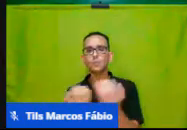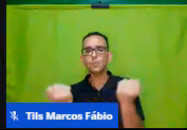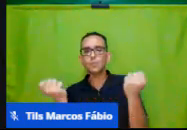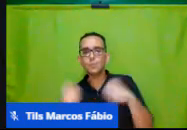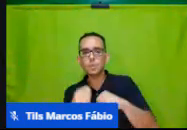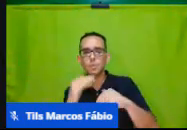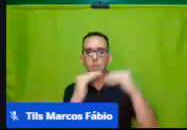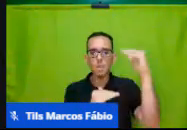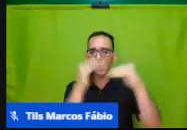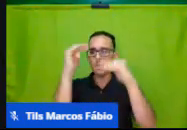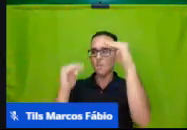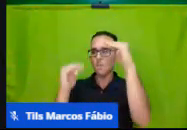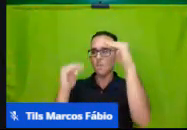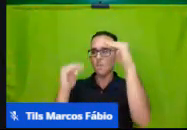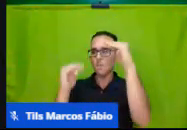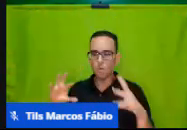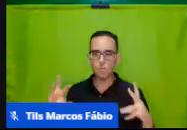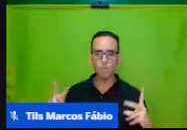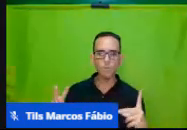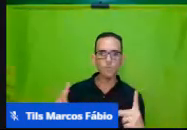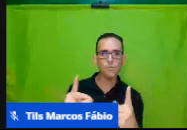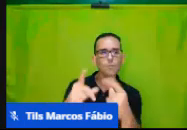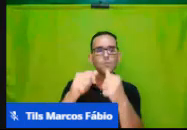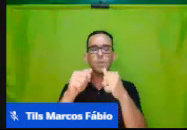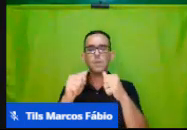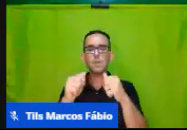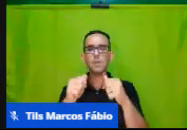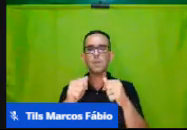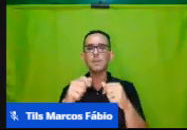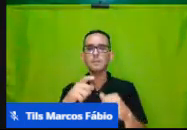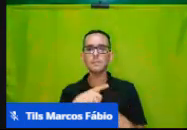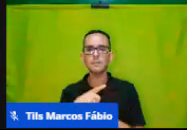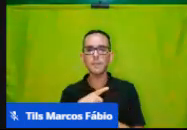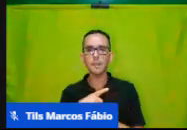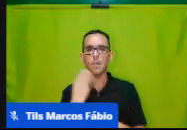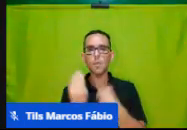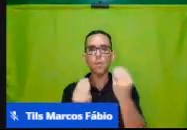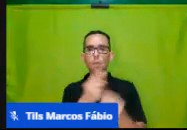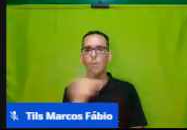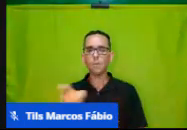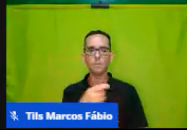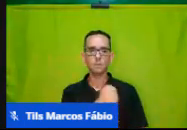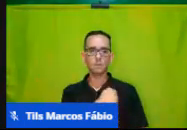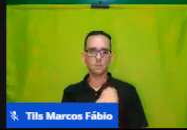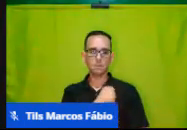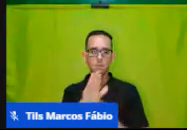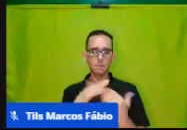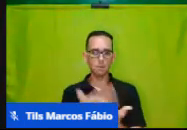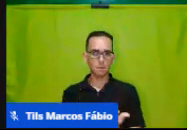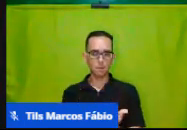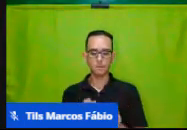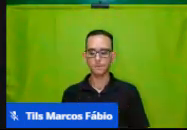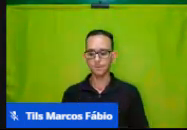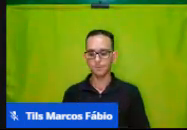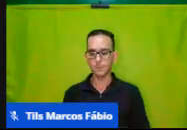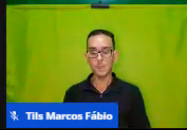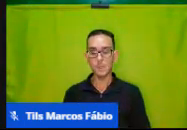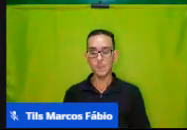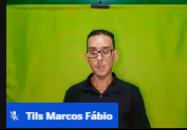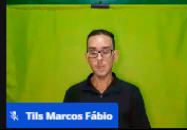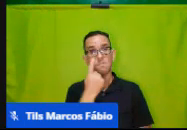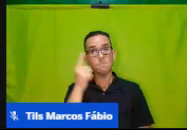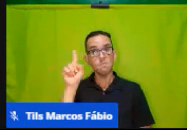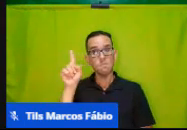de acordo com como está cada uma dessas escolas. E uma questão assim também que